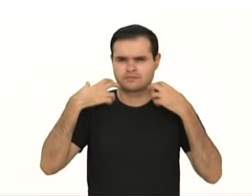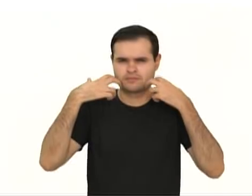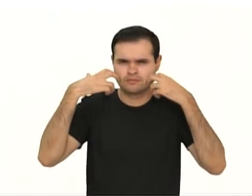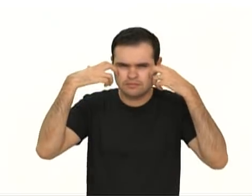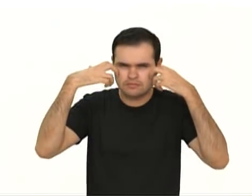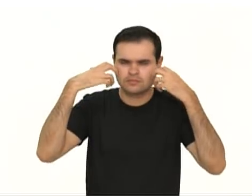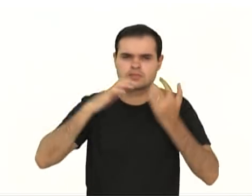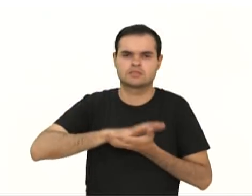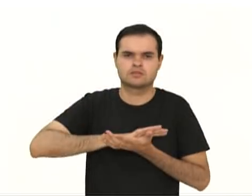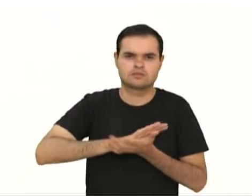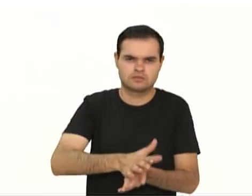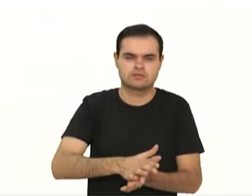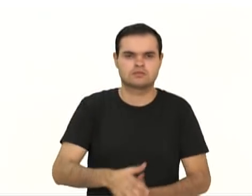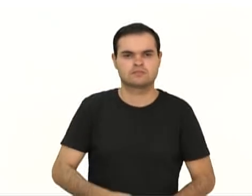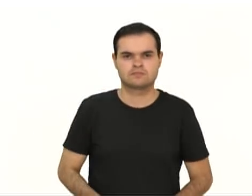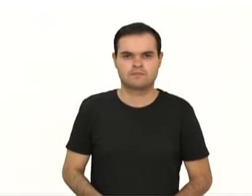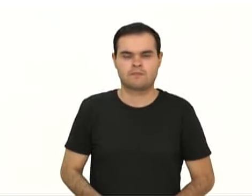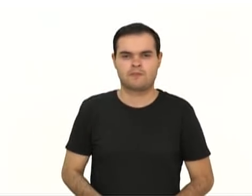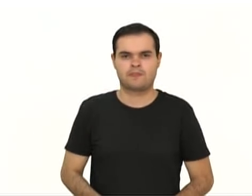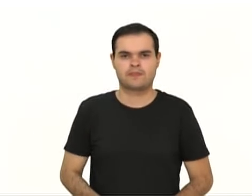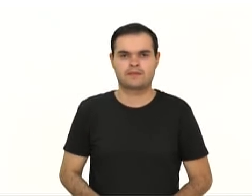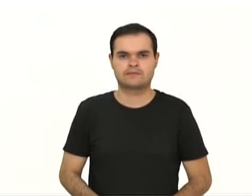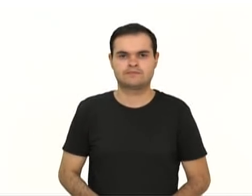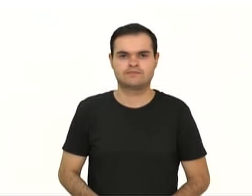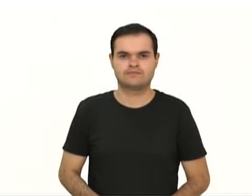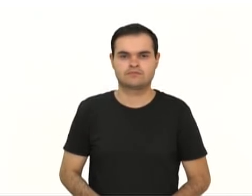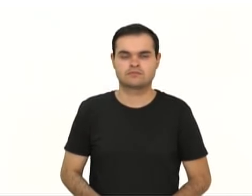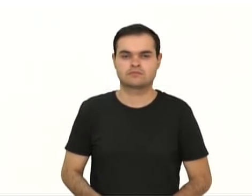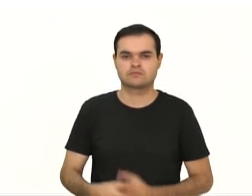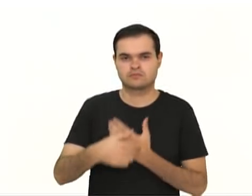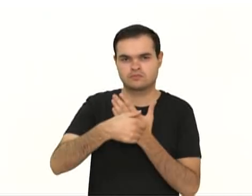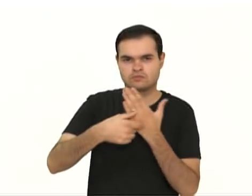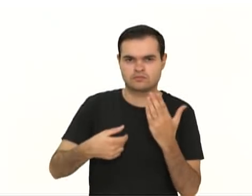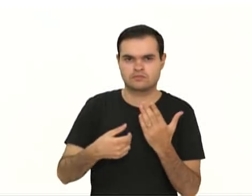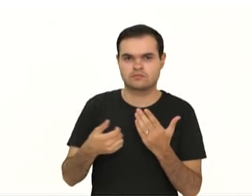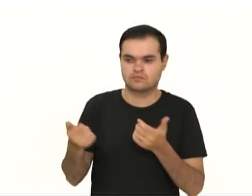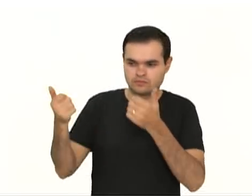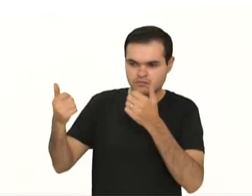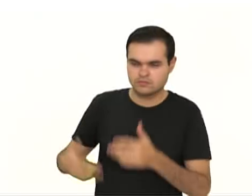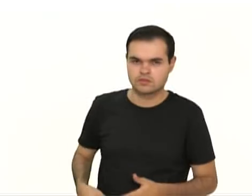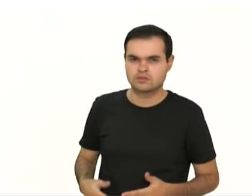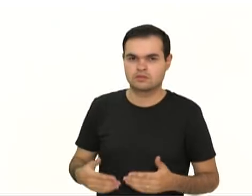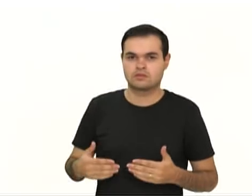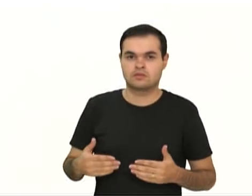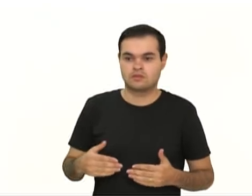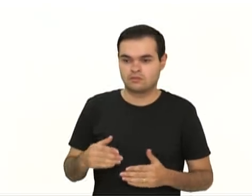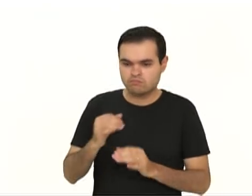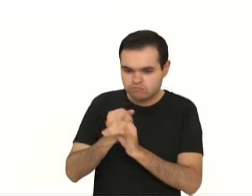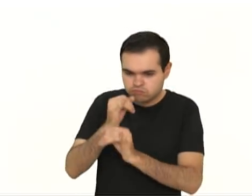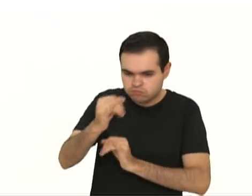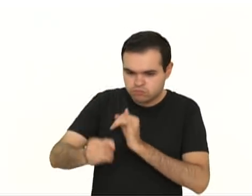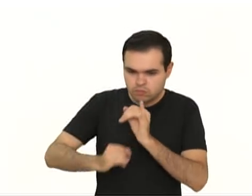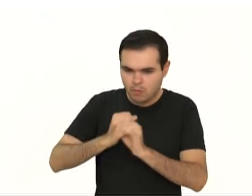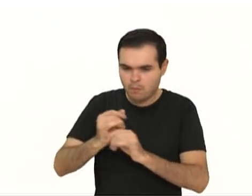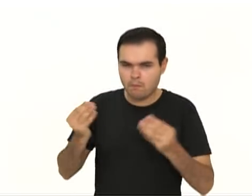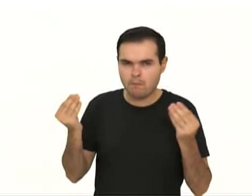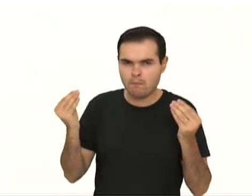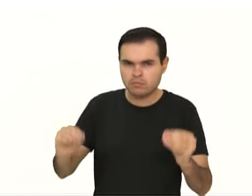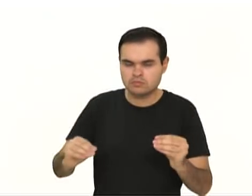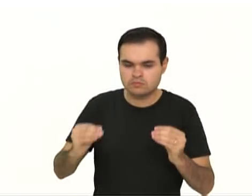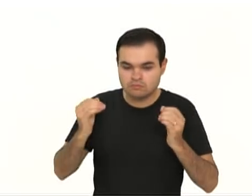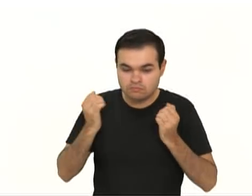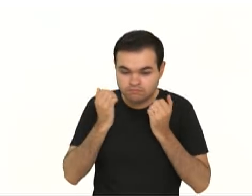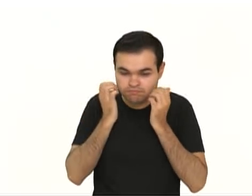e humilhação. Então, quando o autor cita vexame registrado online é difícil de apagar, ele